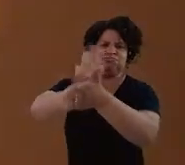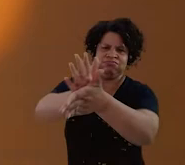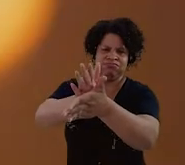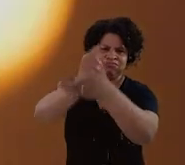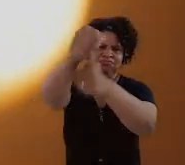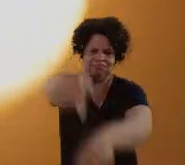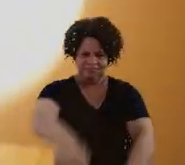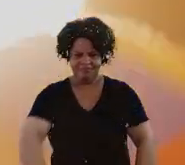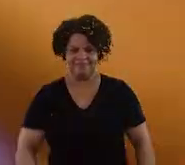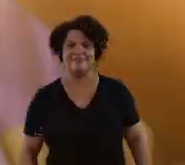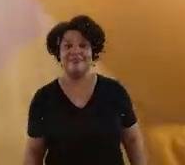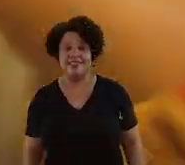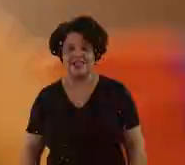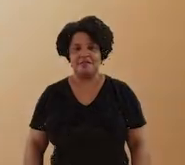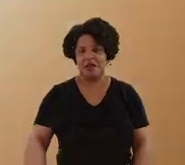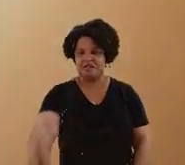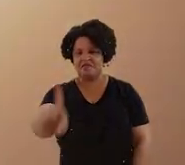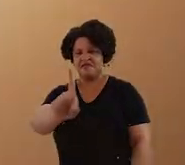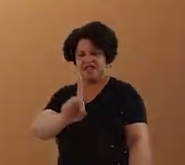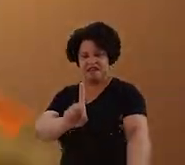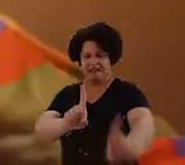Meu bonde bagaça, te amassa.